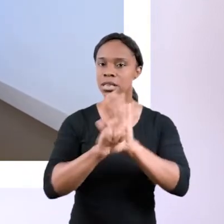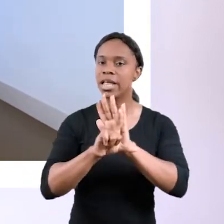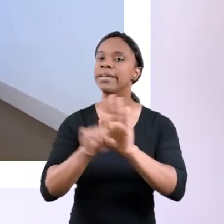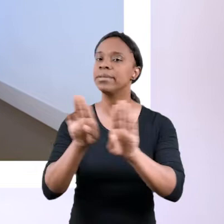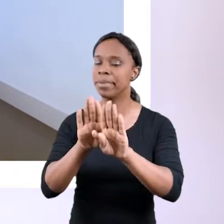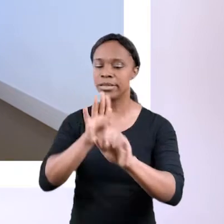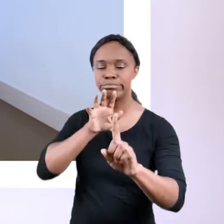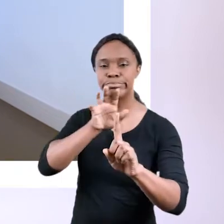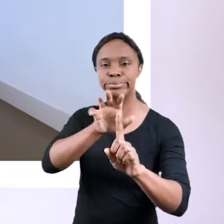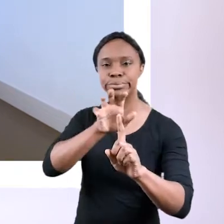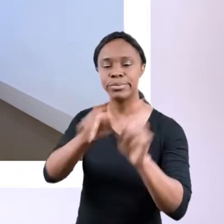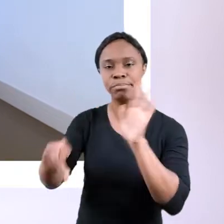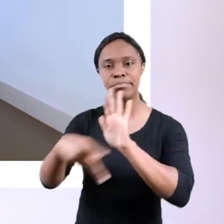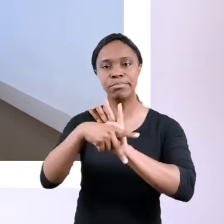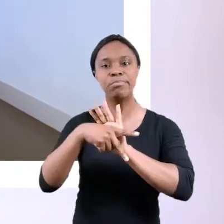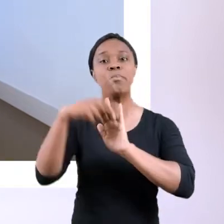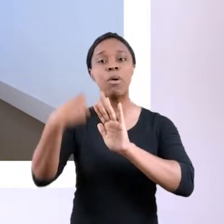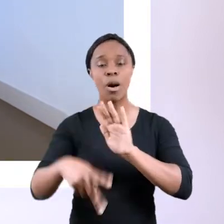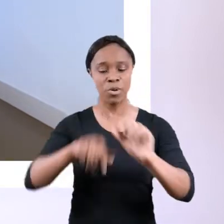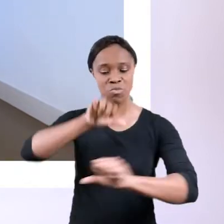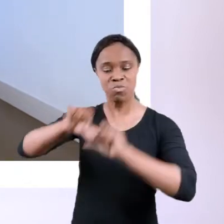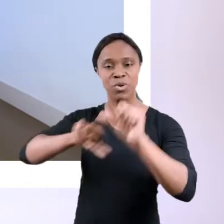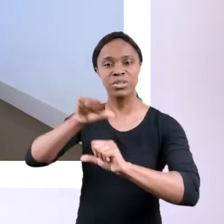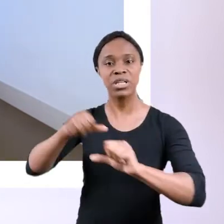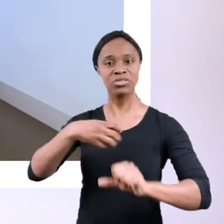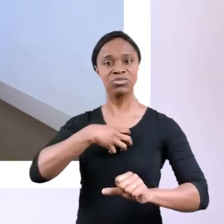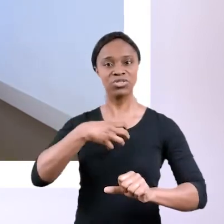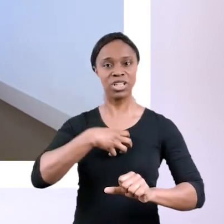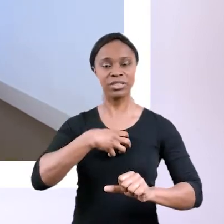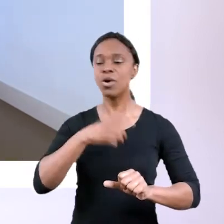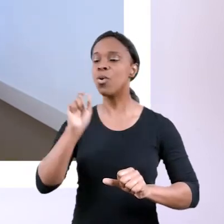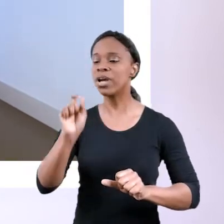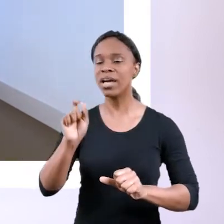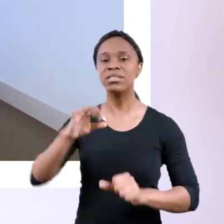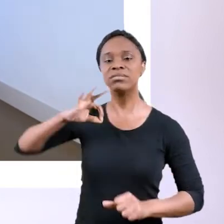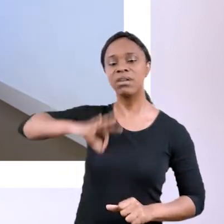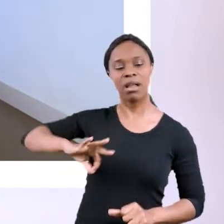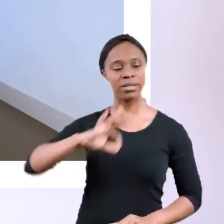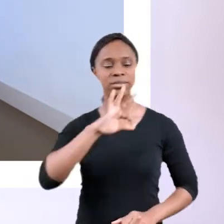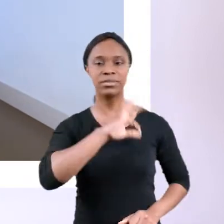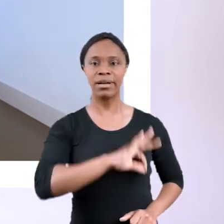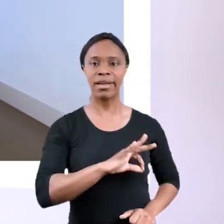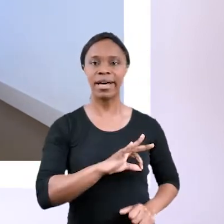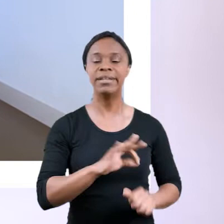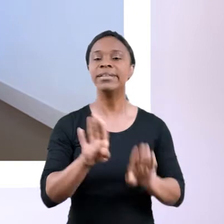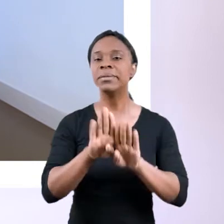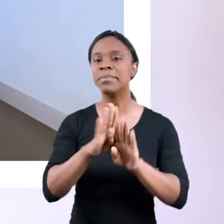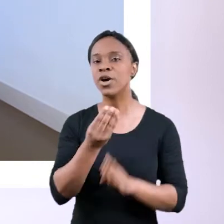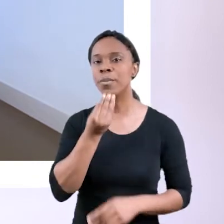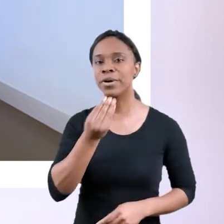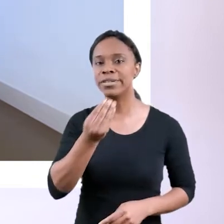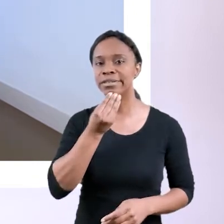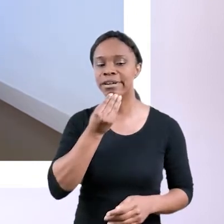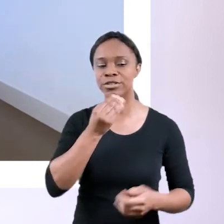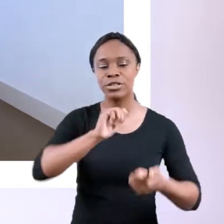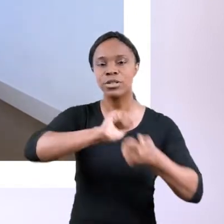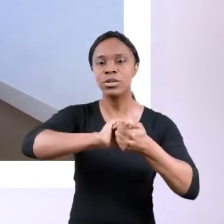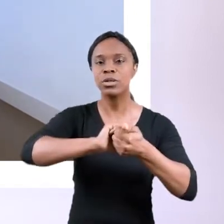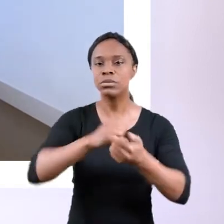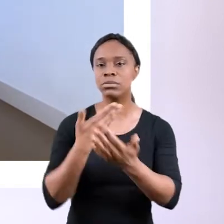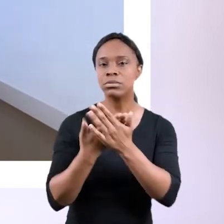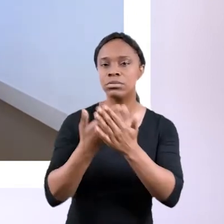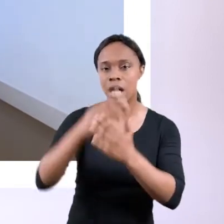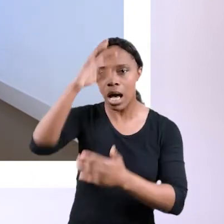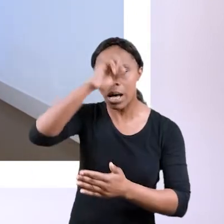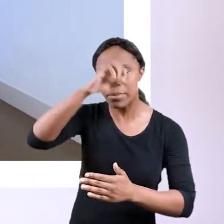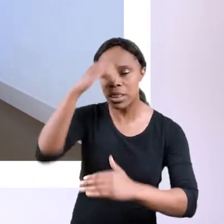de qualidade da ocupação, interferindo diretamente nos níveis de remuneração, nas oportunidades de qualificação profissional e de